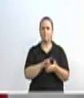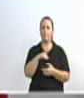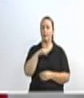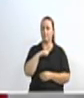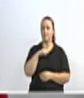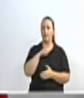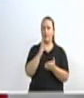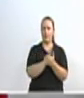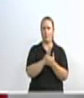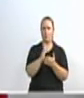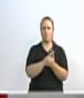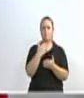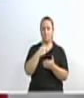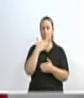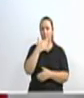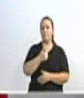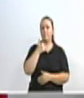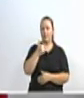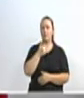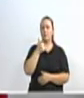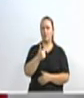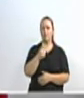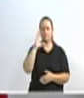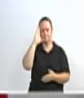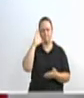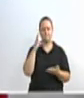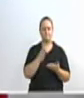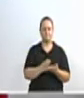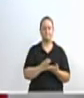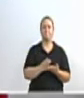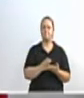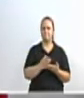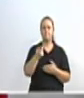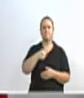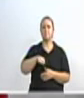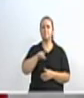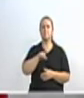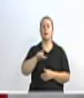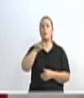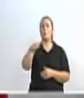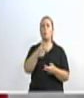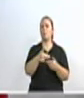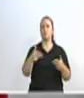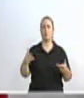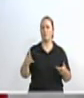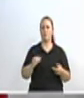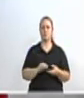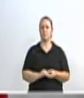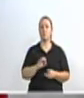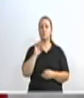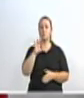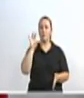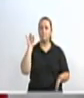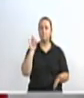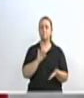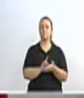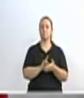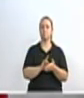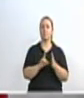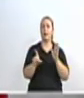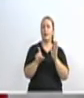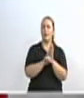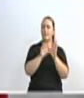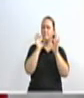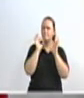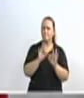pontos a serem melhorados, eu acredito que não precisaria fazer mais absolutamente nada. É só fazer com que a legislação seja